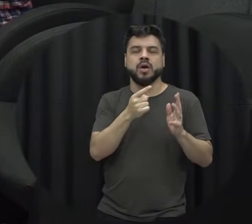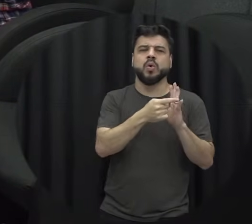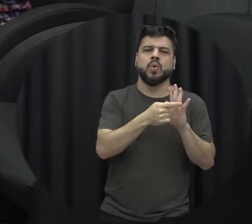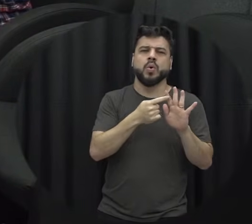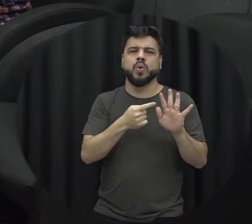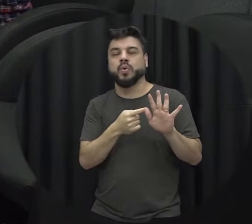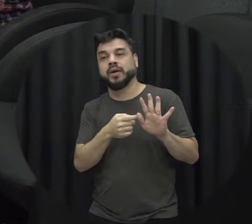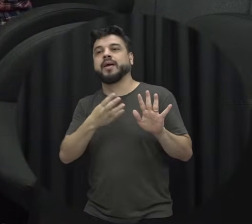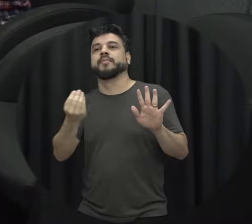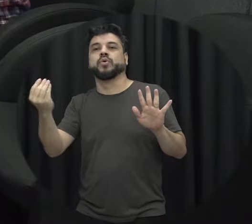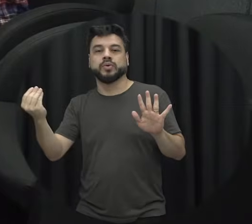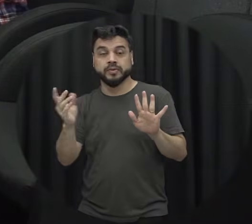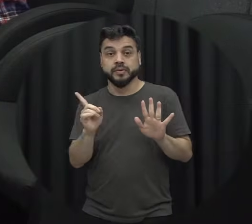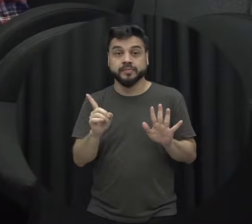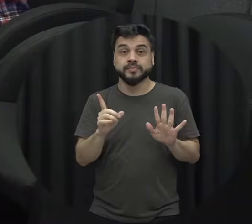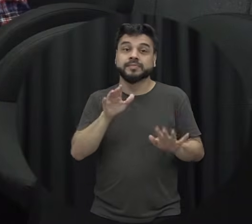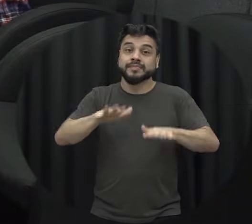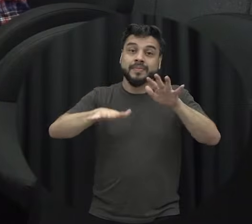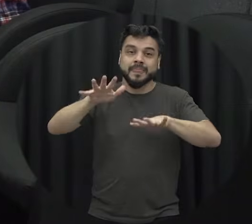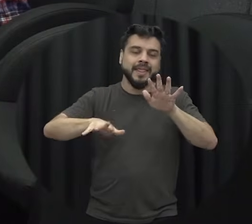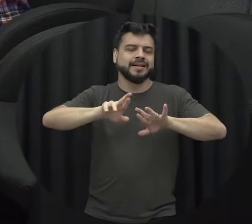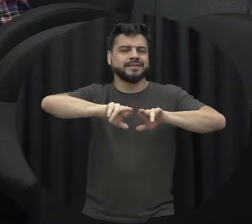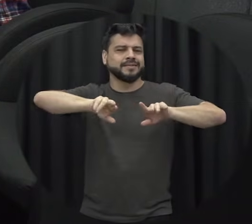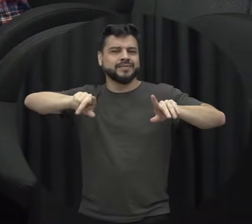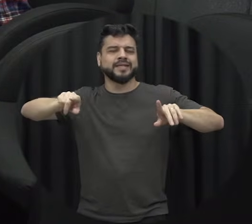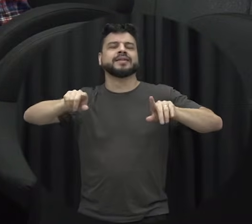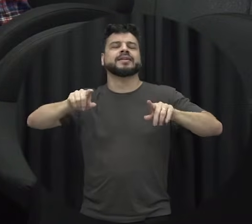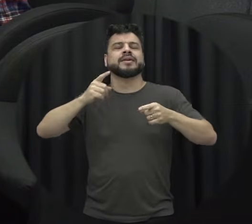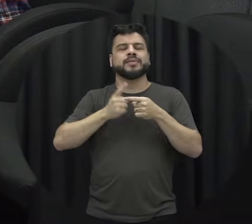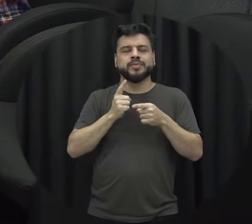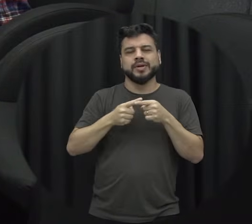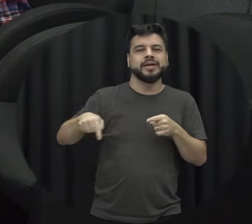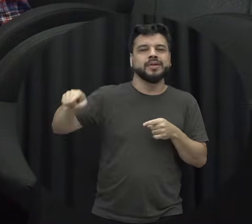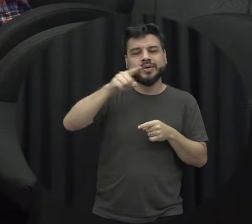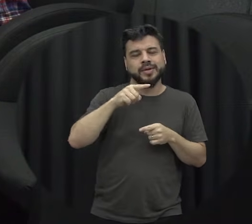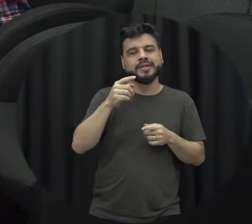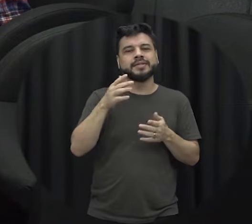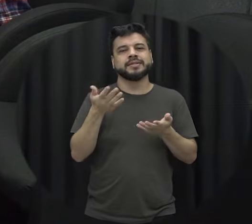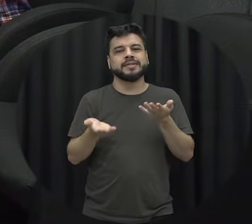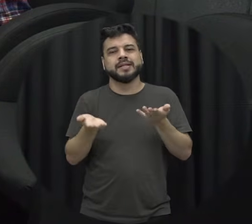muitos, né? Então, é muito mais diverso do que a gente vai conseguir